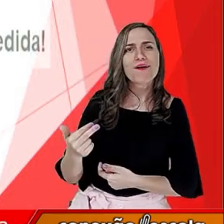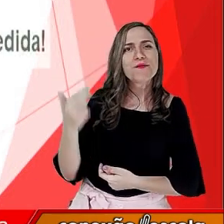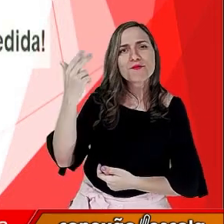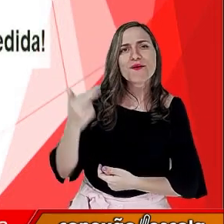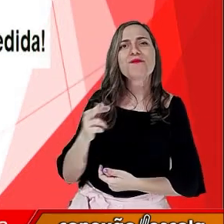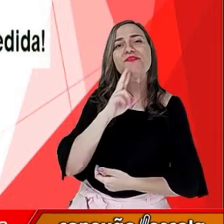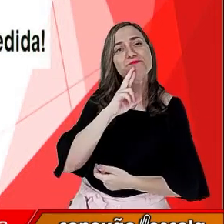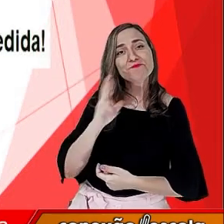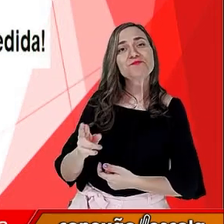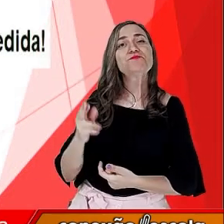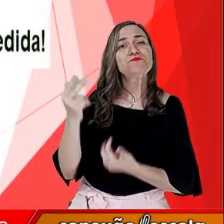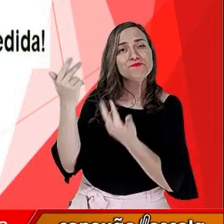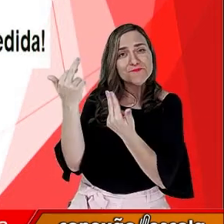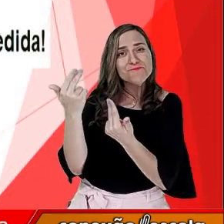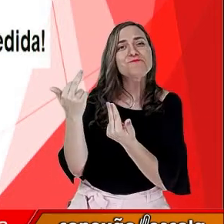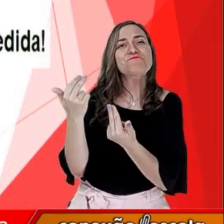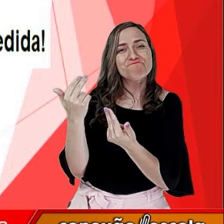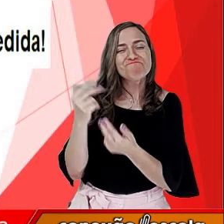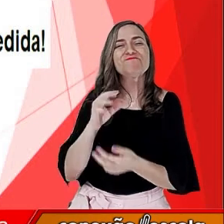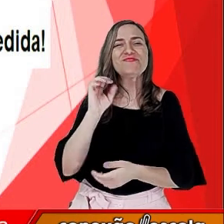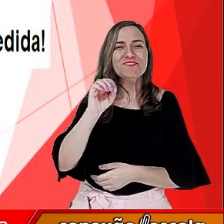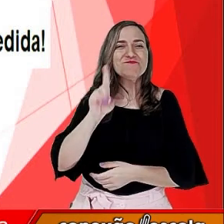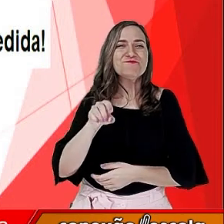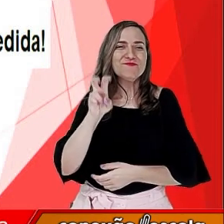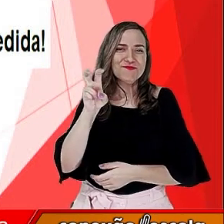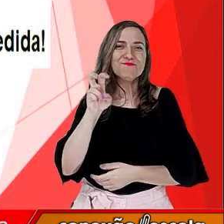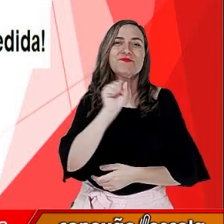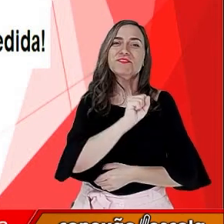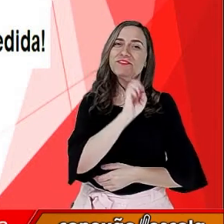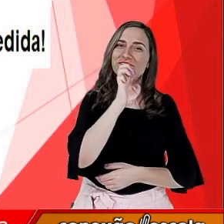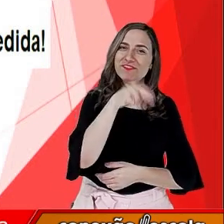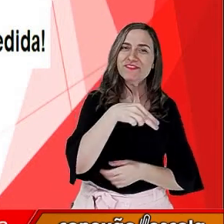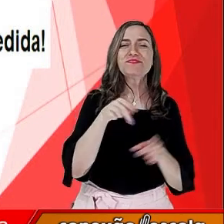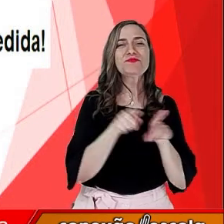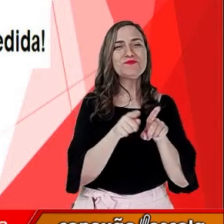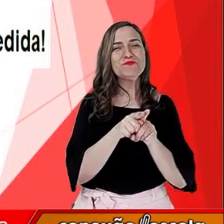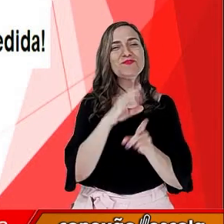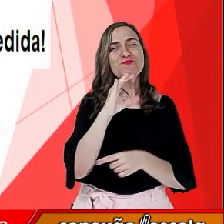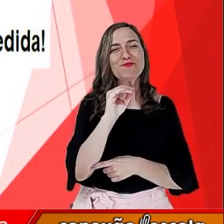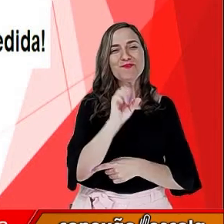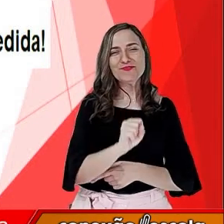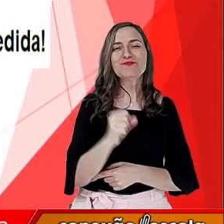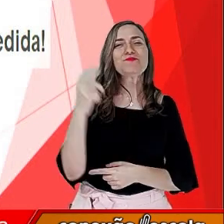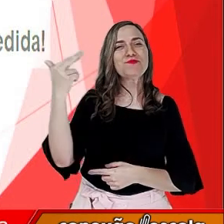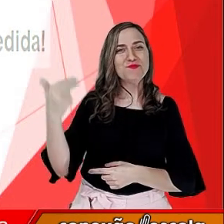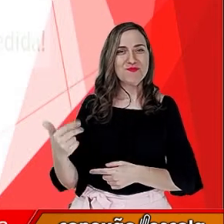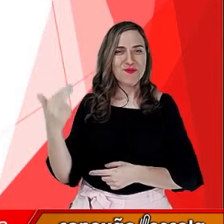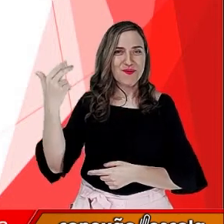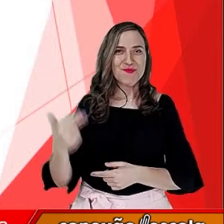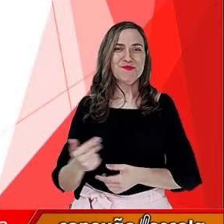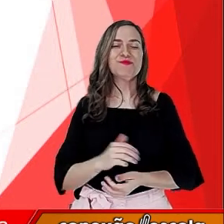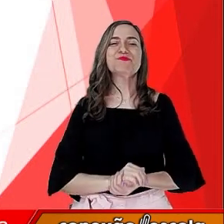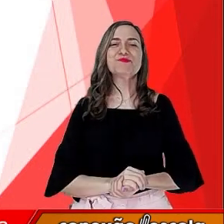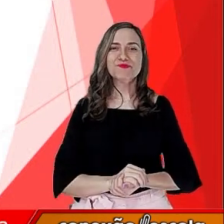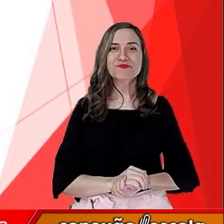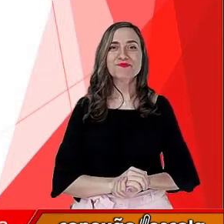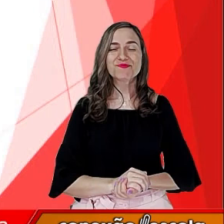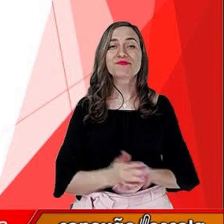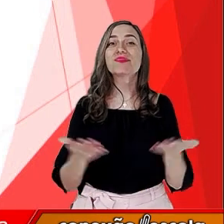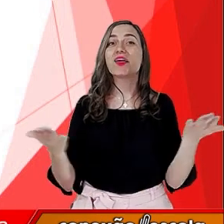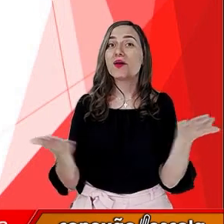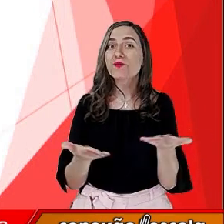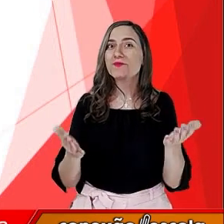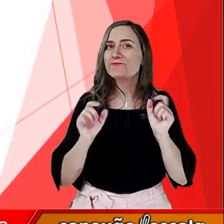iguais, coincidem, né? Possuem a mesma medida, tanto o seno quanto o cosseno do outro ângulo.